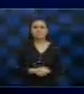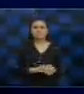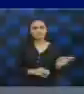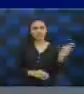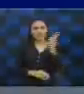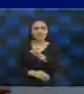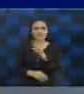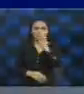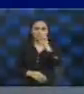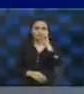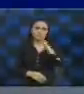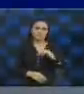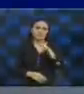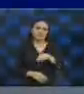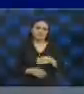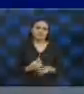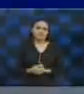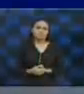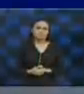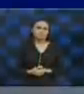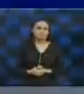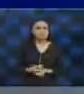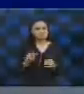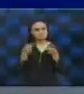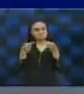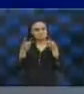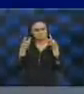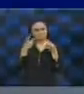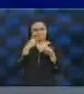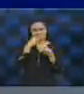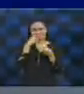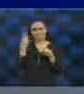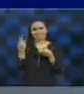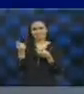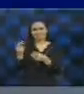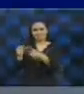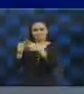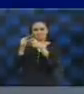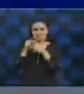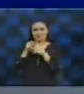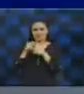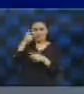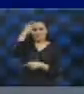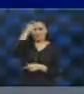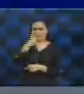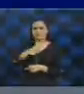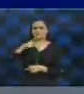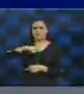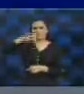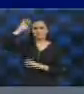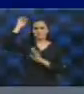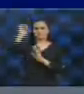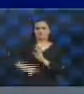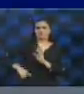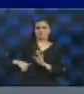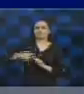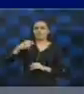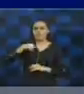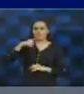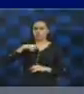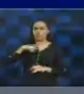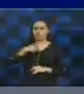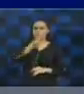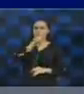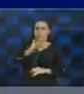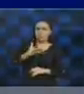minuto. É impressionante a atitude arrogante. Ele se julga no direito de avaliar se eu estou preparado